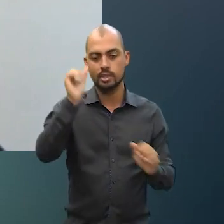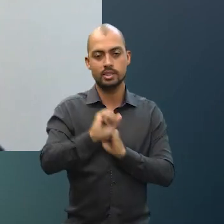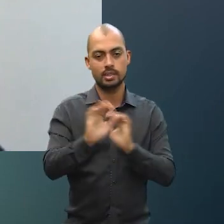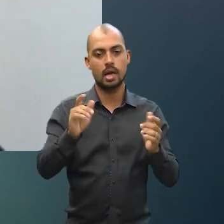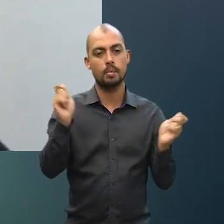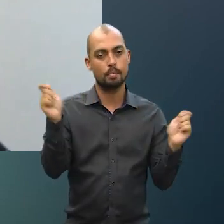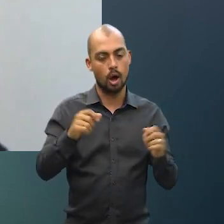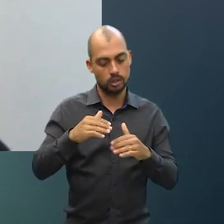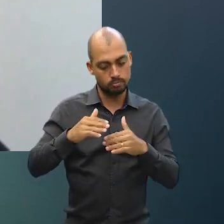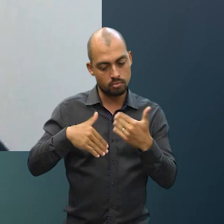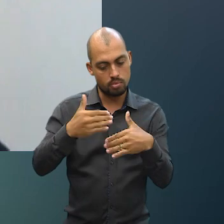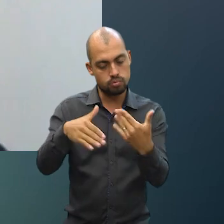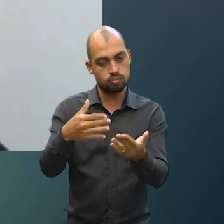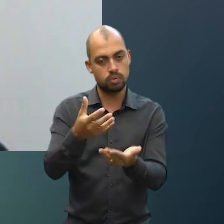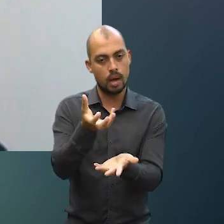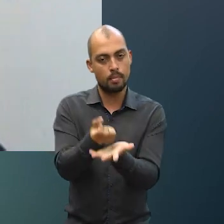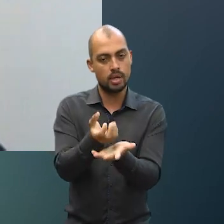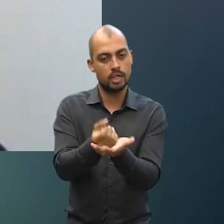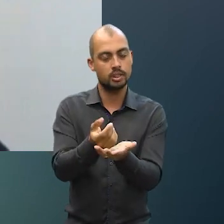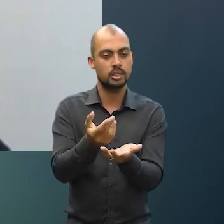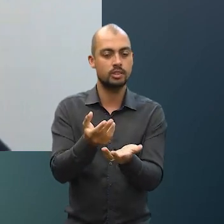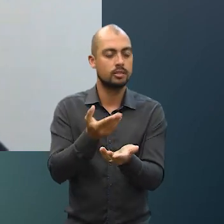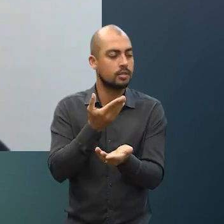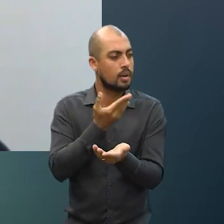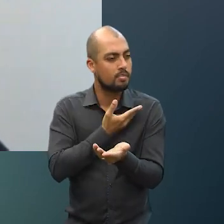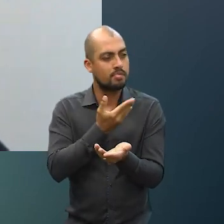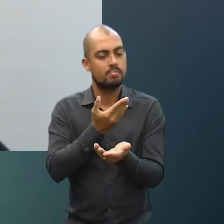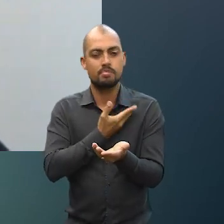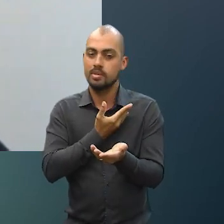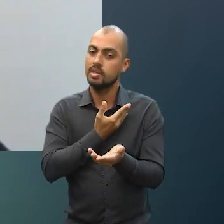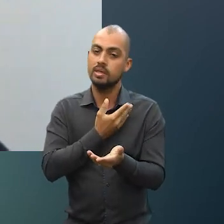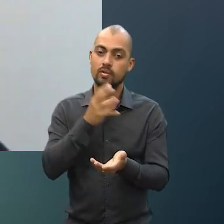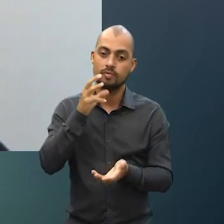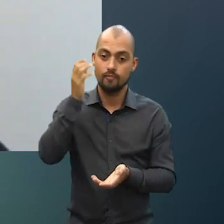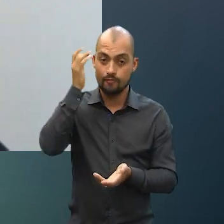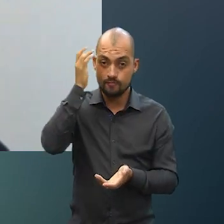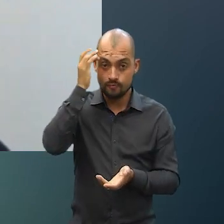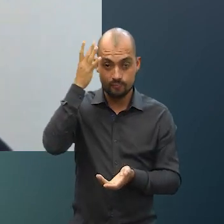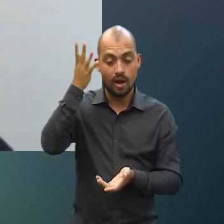desenvolver algo mais amigável, que pudesse